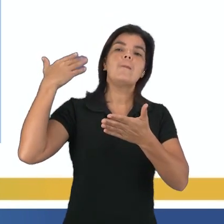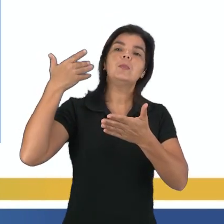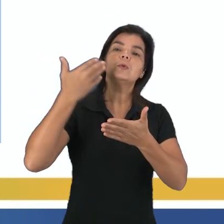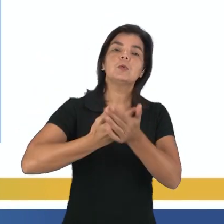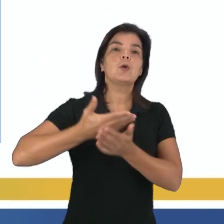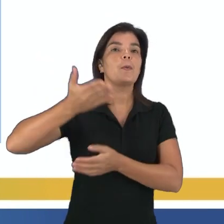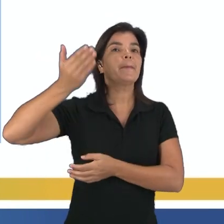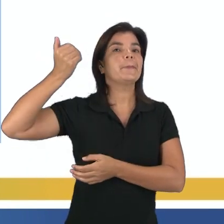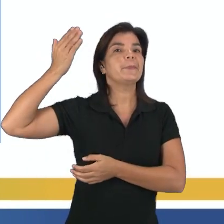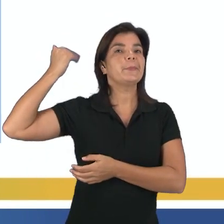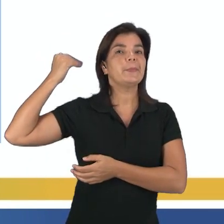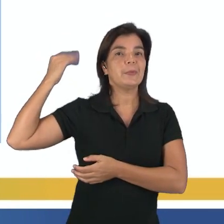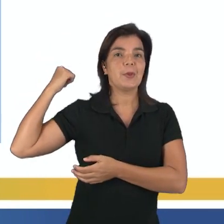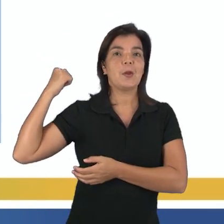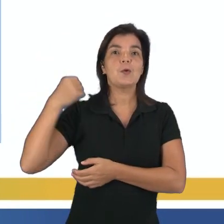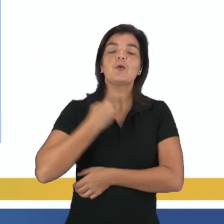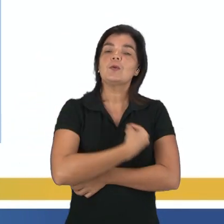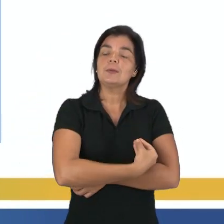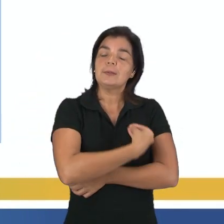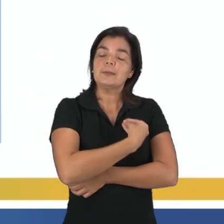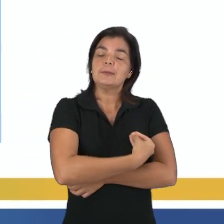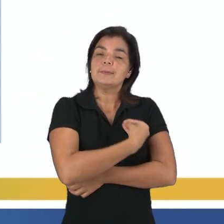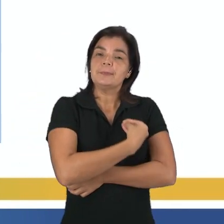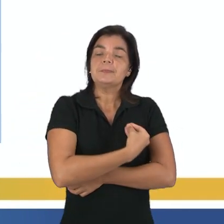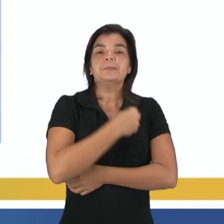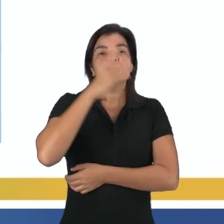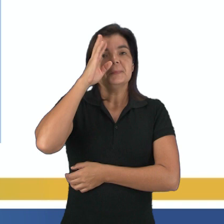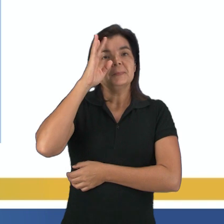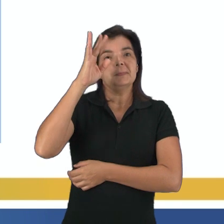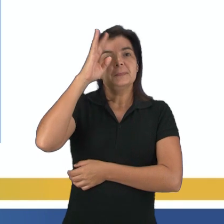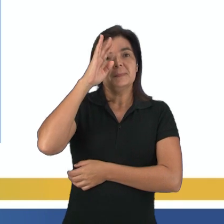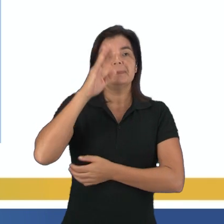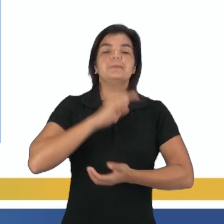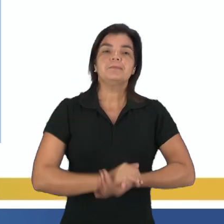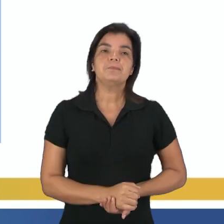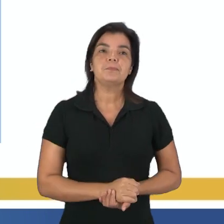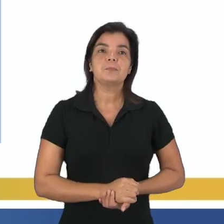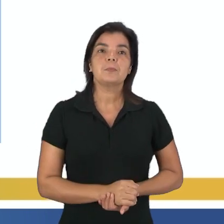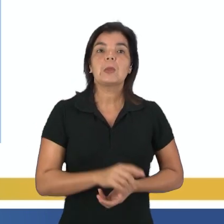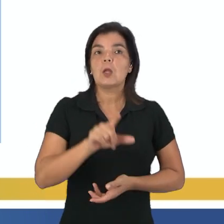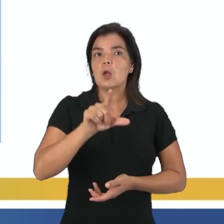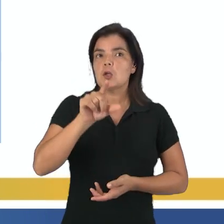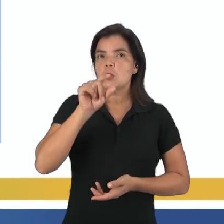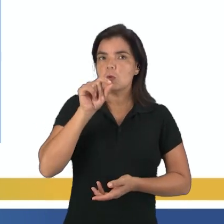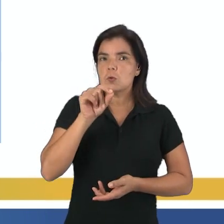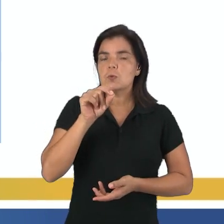rememorar o passado, eles integram ao vivido o imaginário.